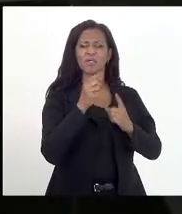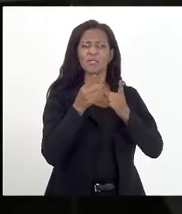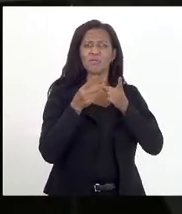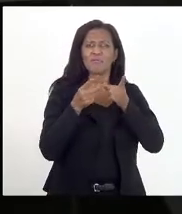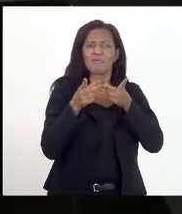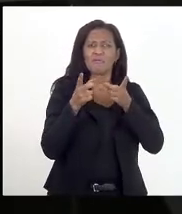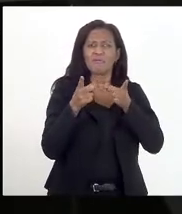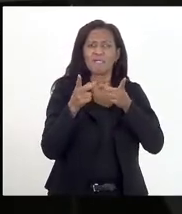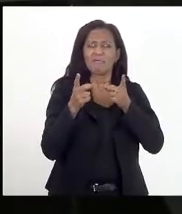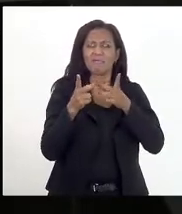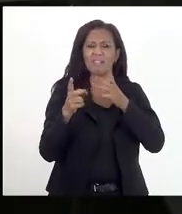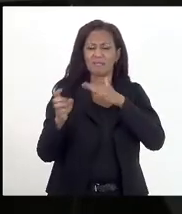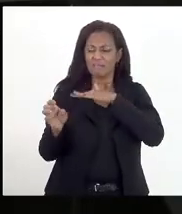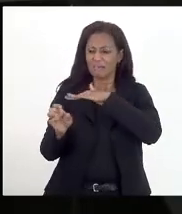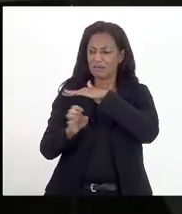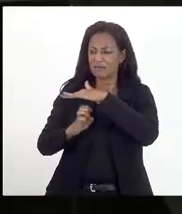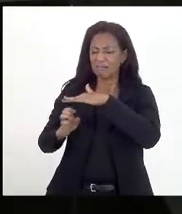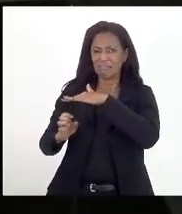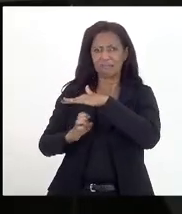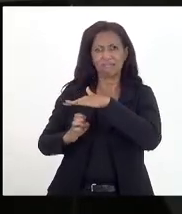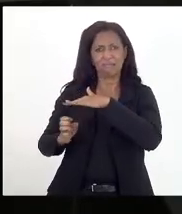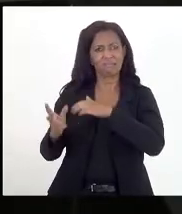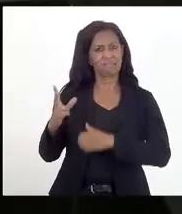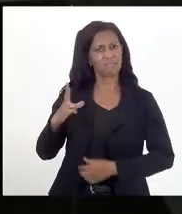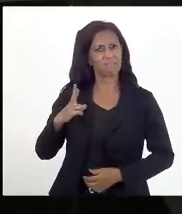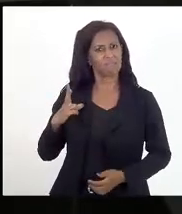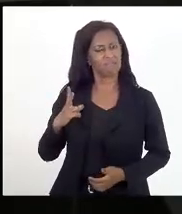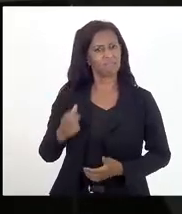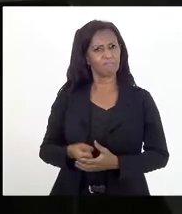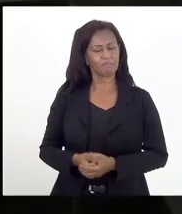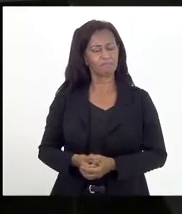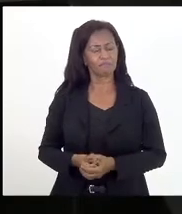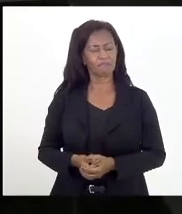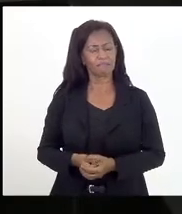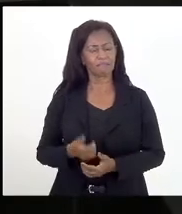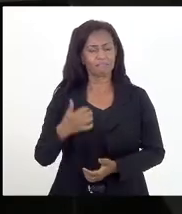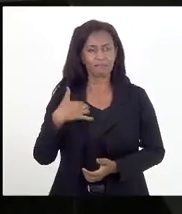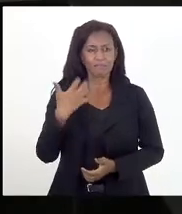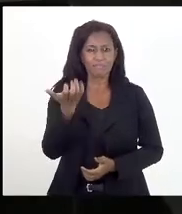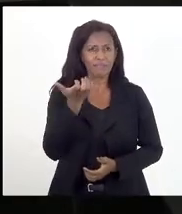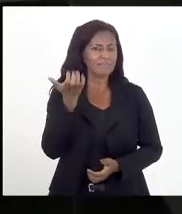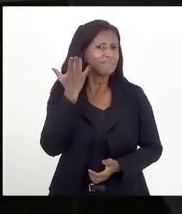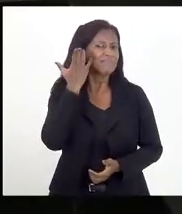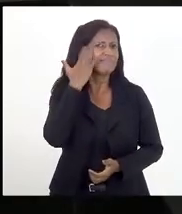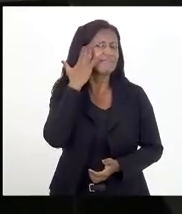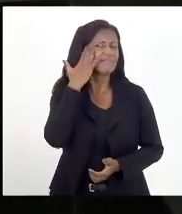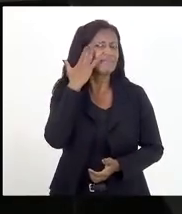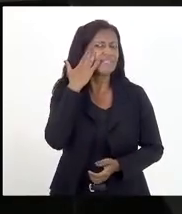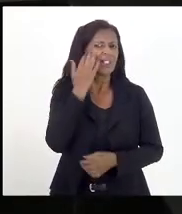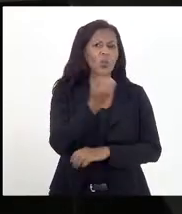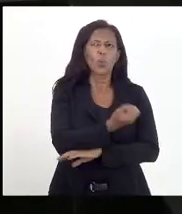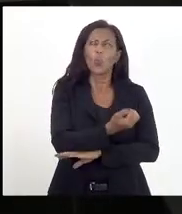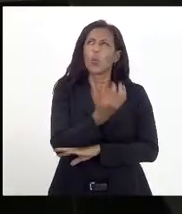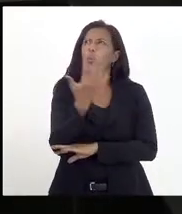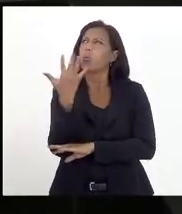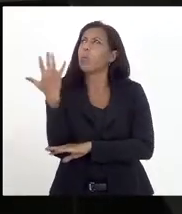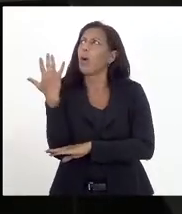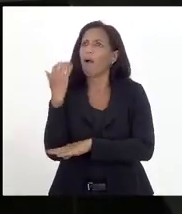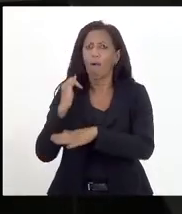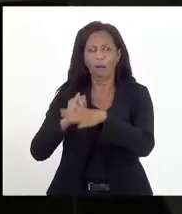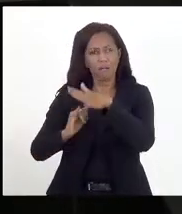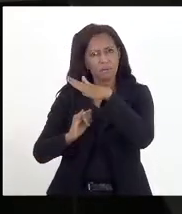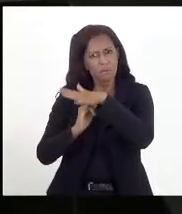vendê-lo iniciativa privada Oi e eu queria saber com tantas instituições